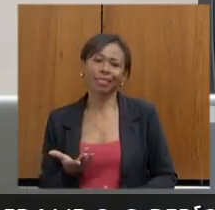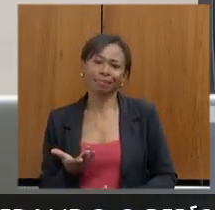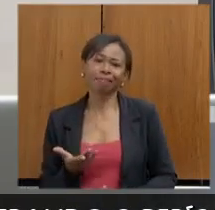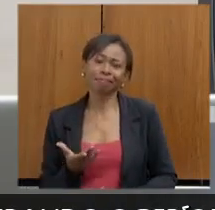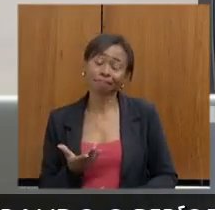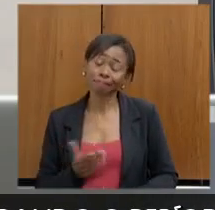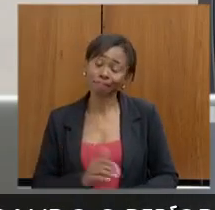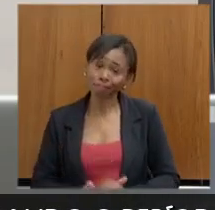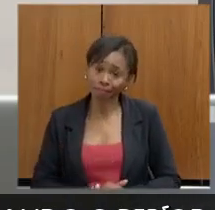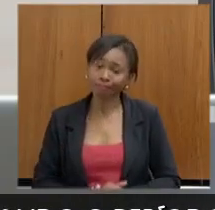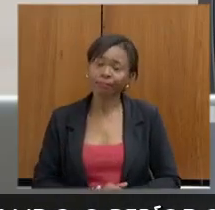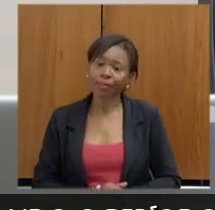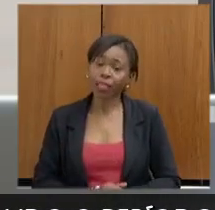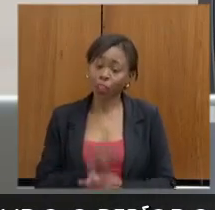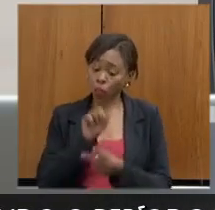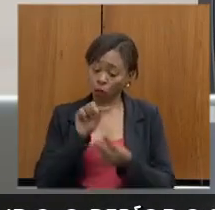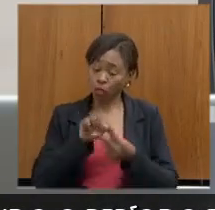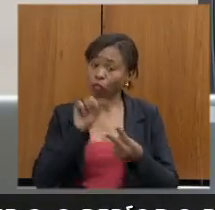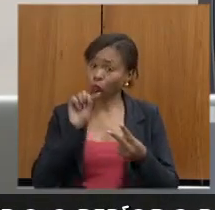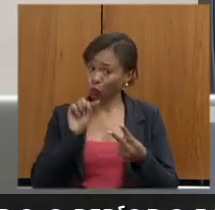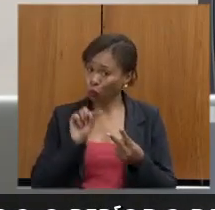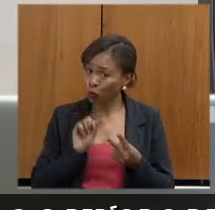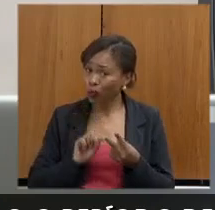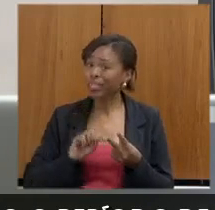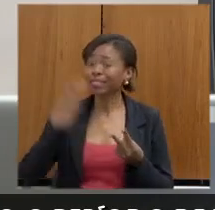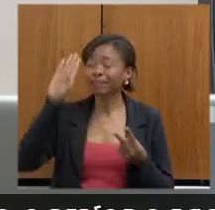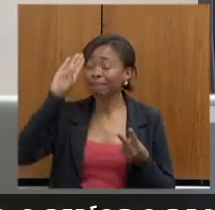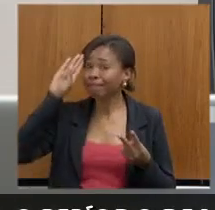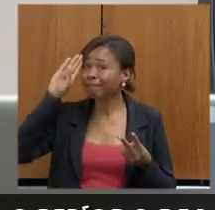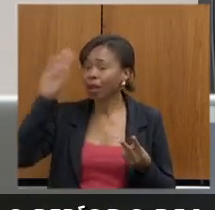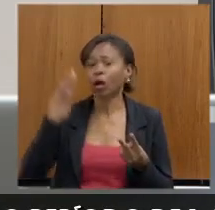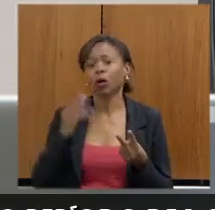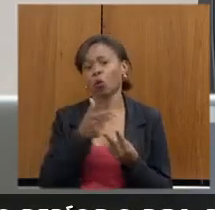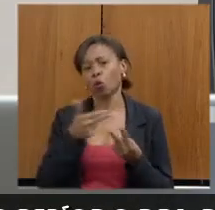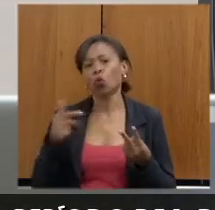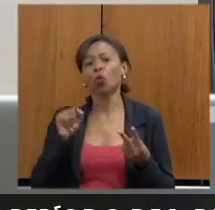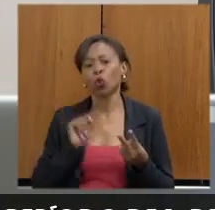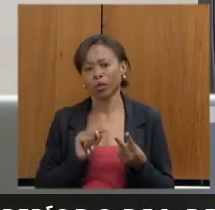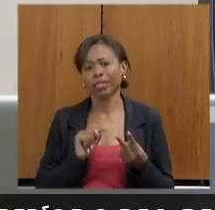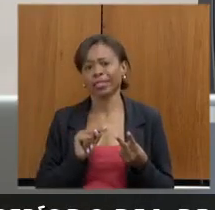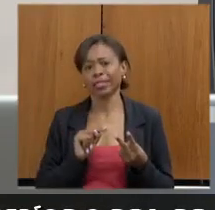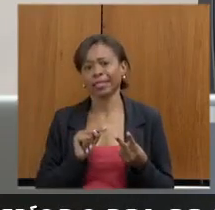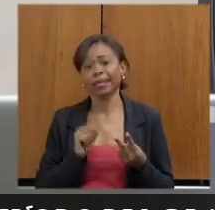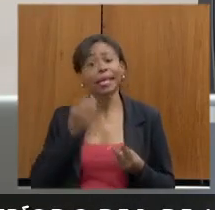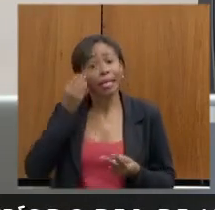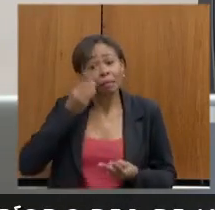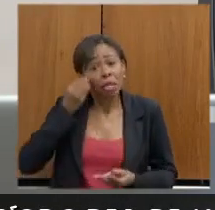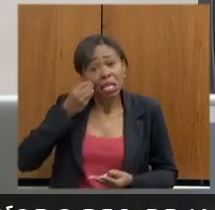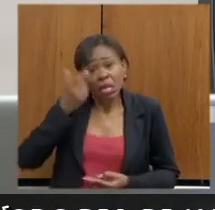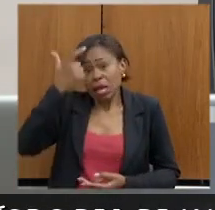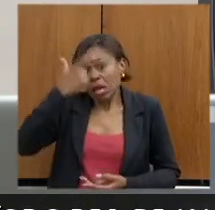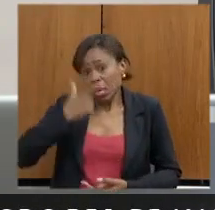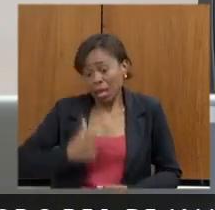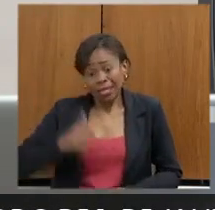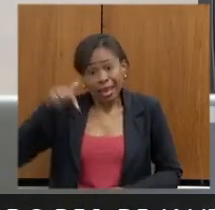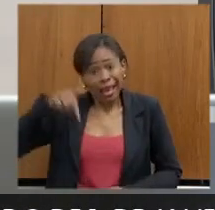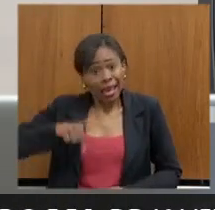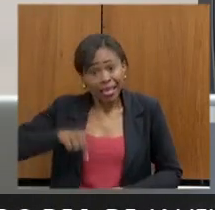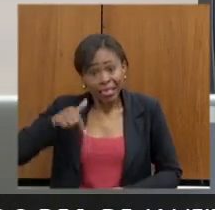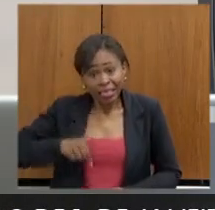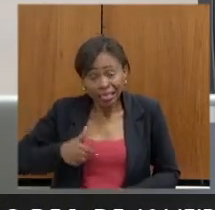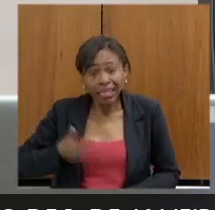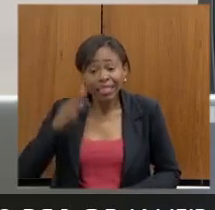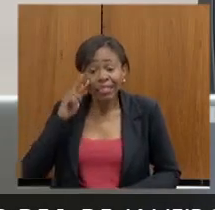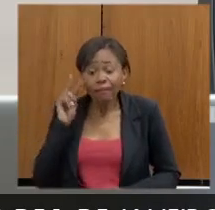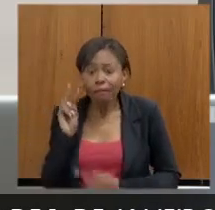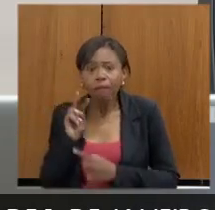pela polícia militar então com esses duas é nesses dois focos é fruto da nossa experiência aqui no Parlamento que a gente